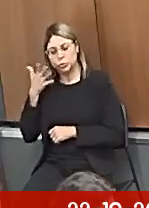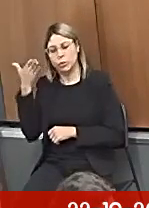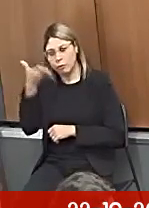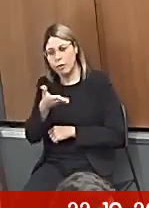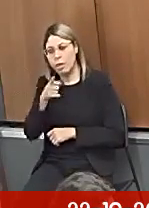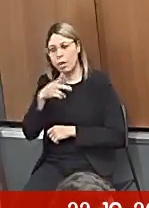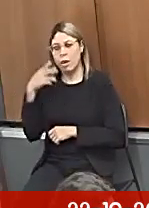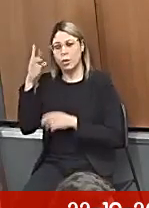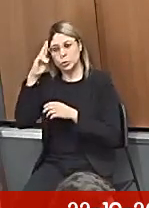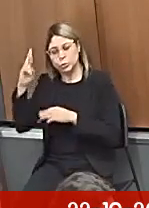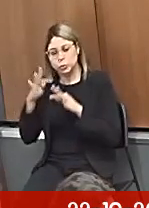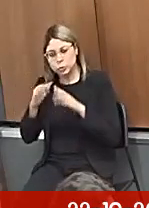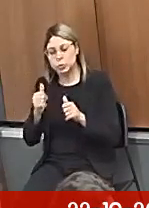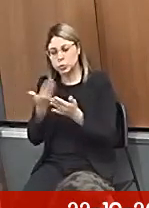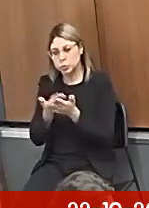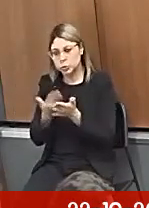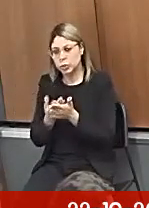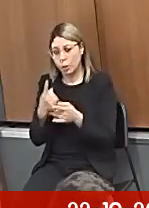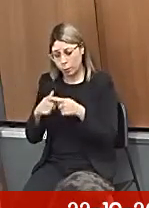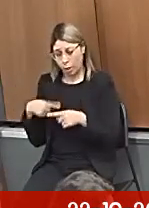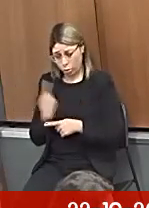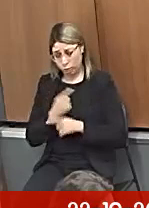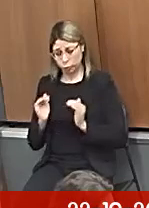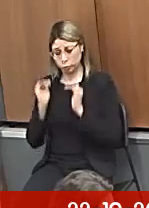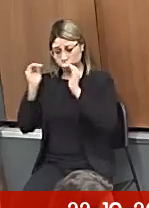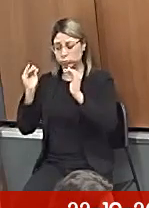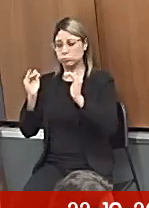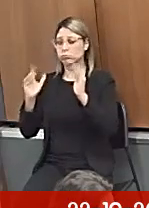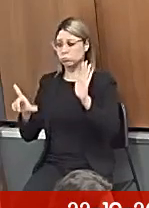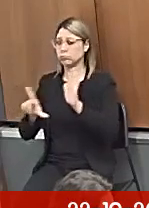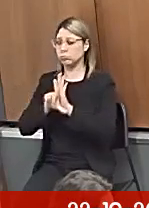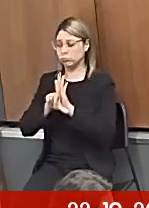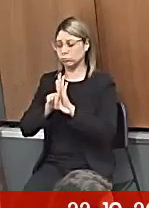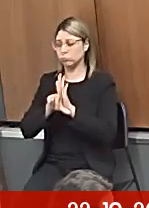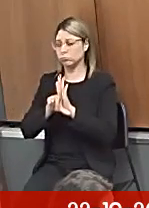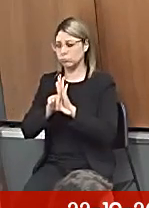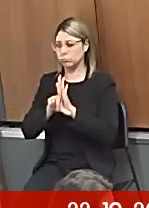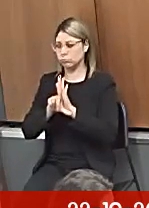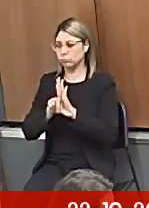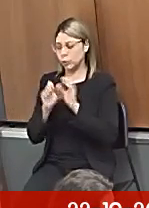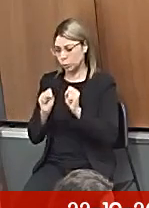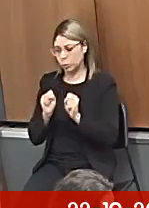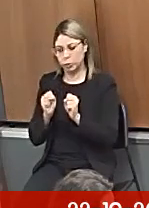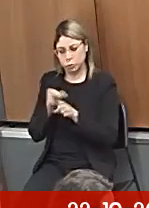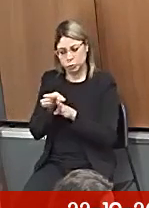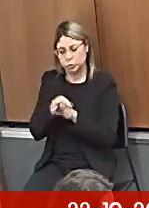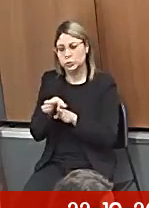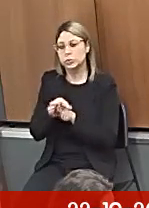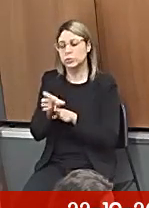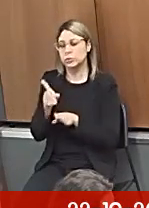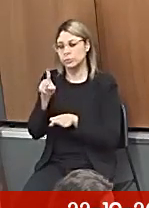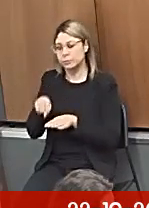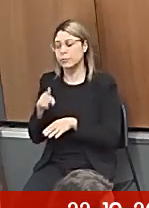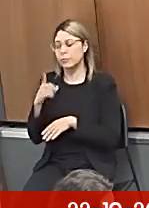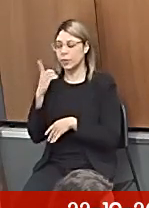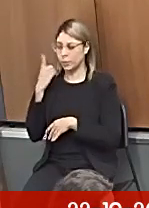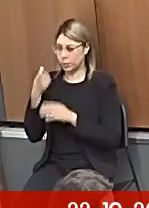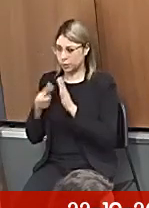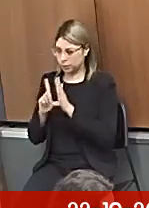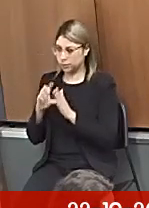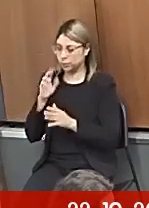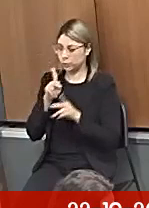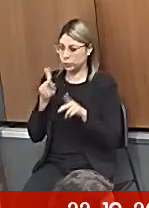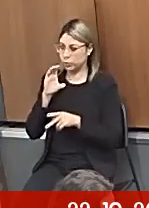de escola, com toda a imposição legal que nós temos de coerção, vamos dizer assim. É esse instrumento que o deputado,